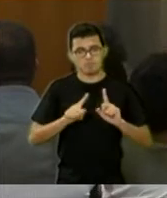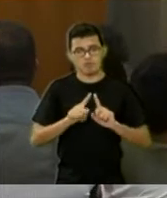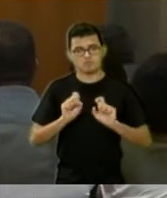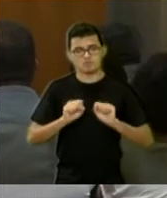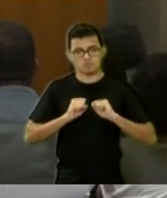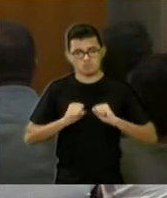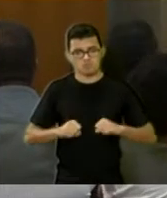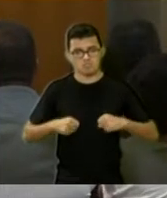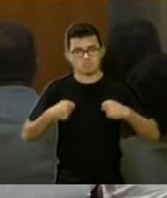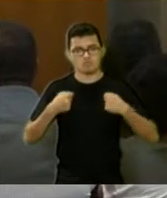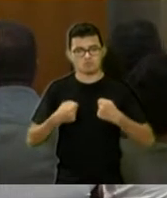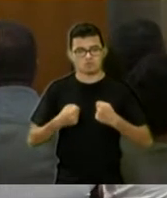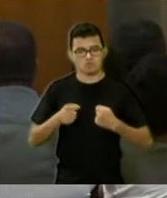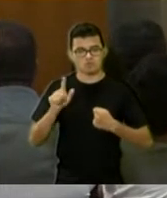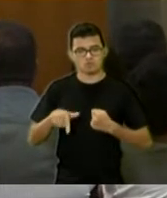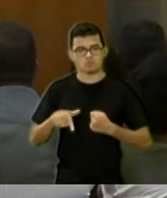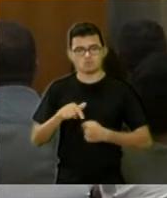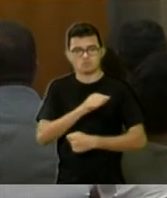que eles fizeram